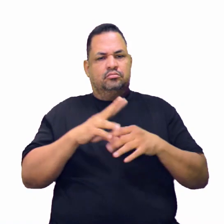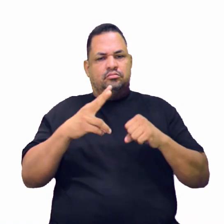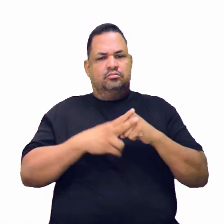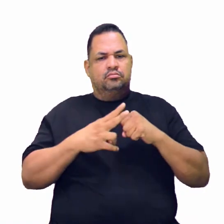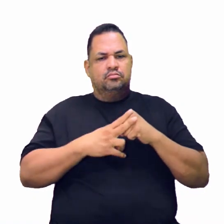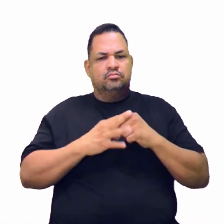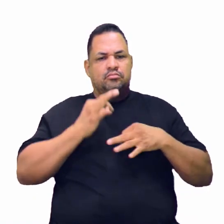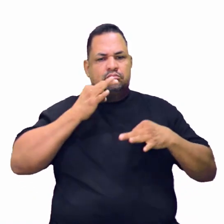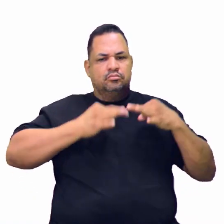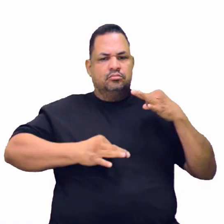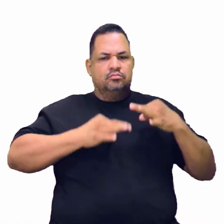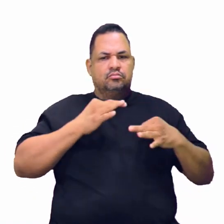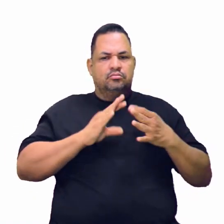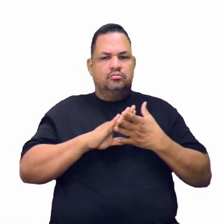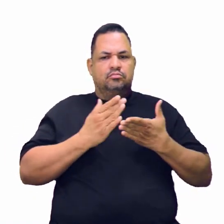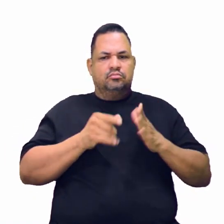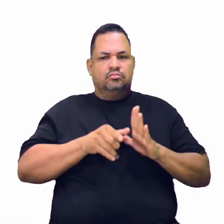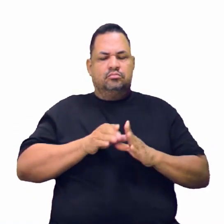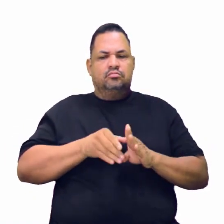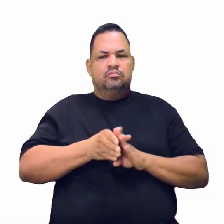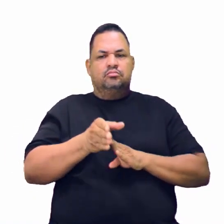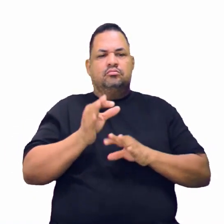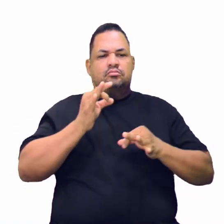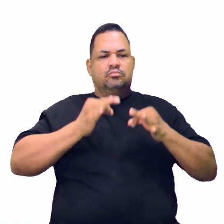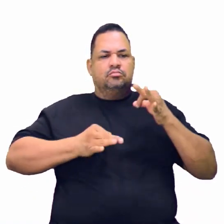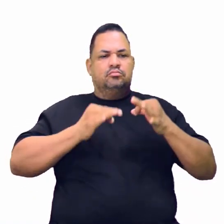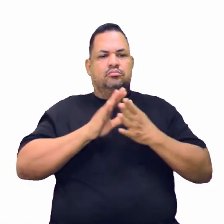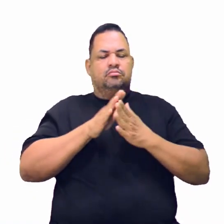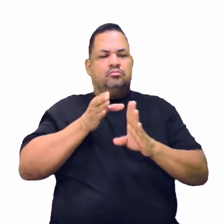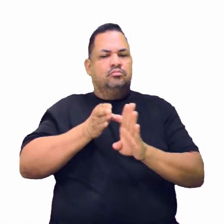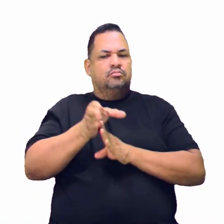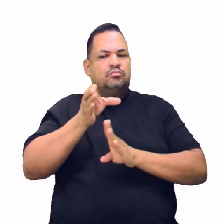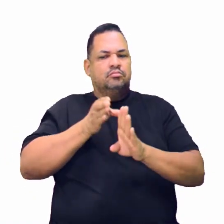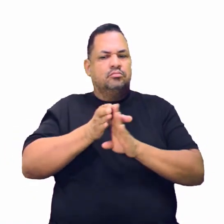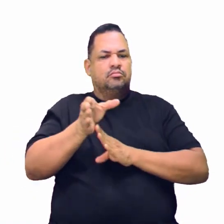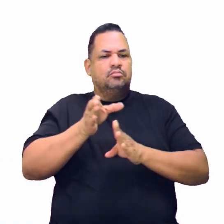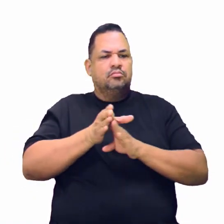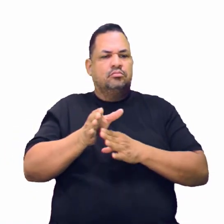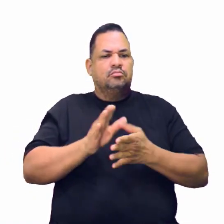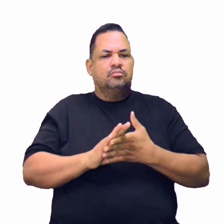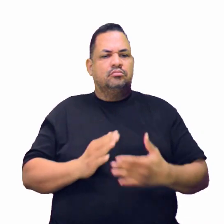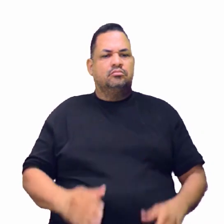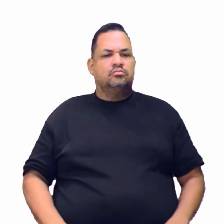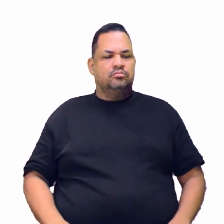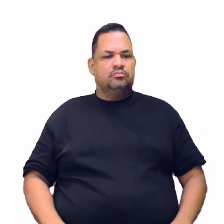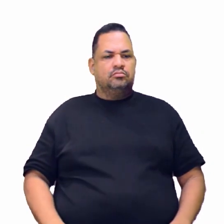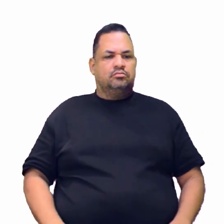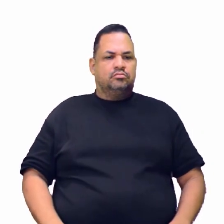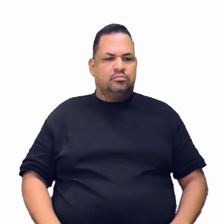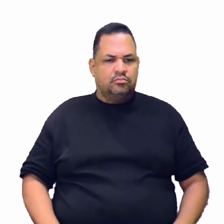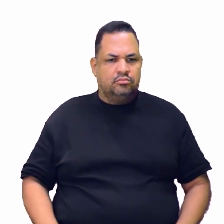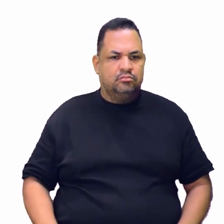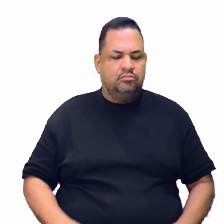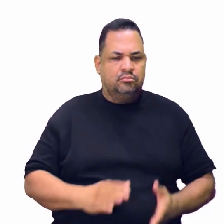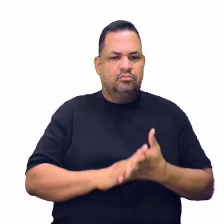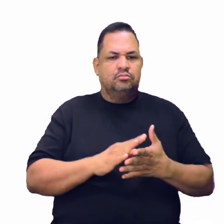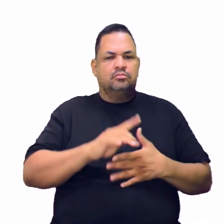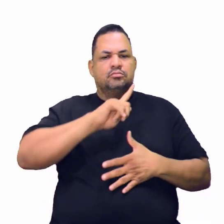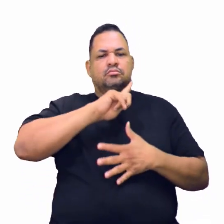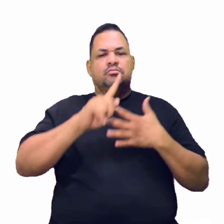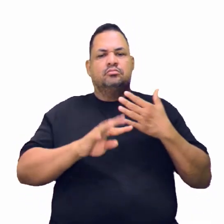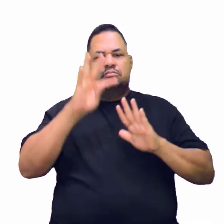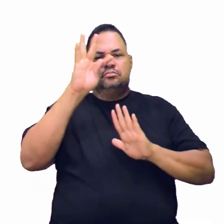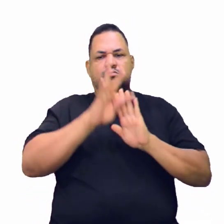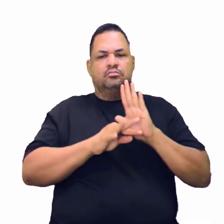Utilização dos verbos no imperativo de modo a indicar uma ordem ou aconselhamento. 4. São considerados